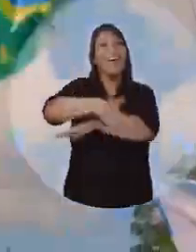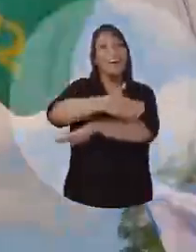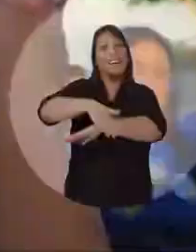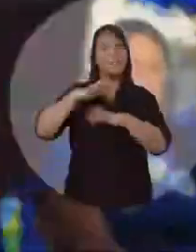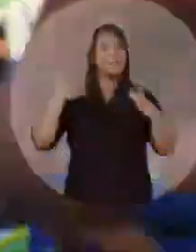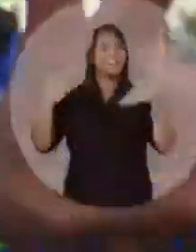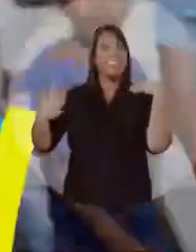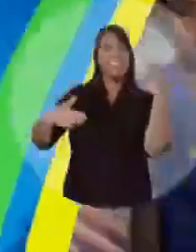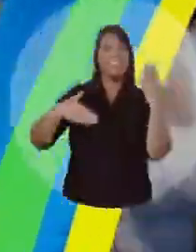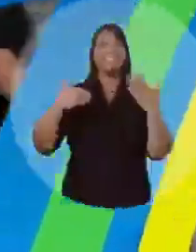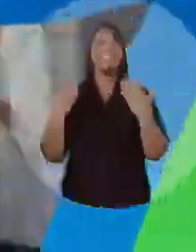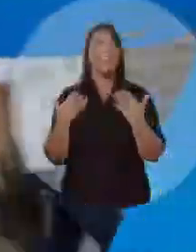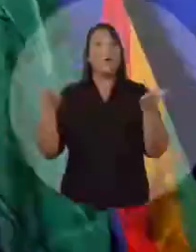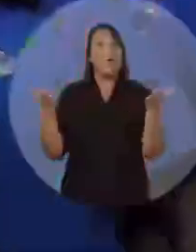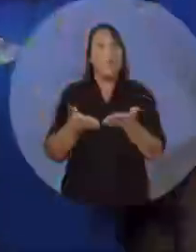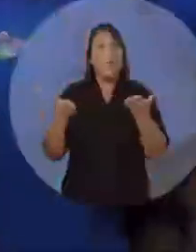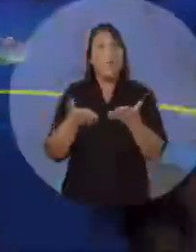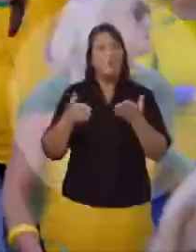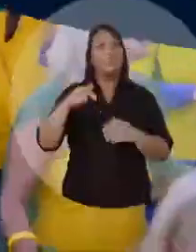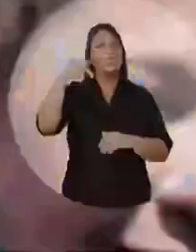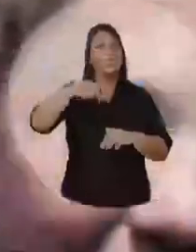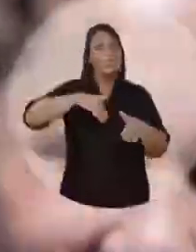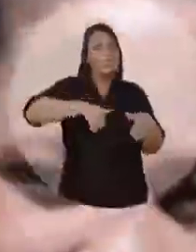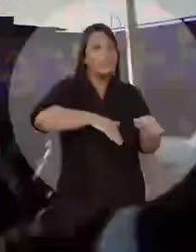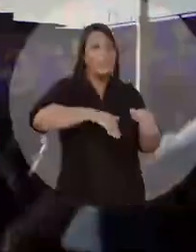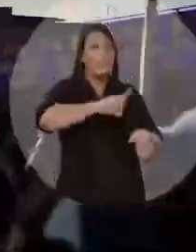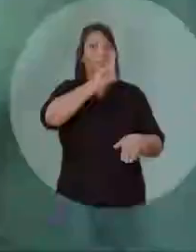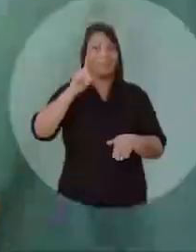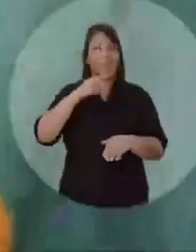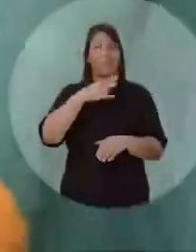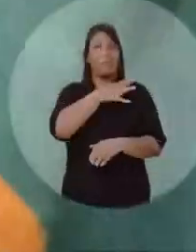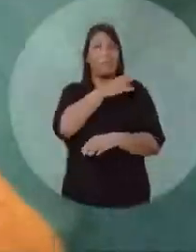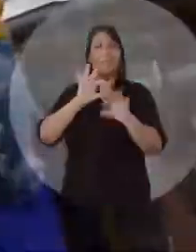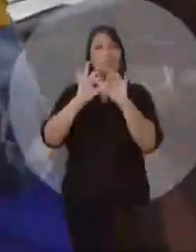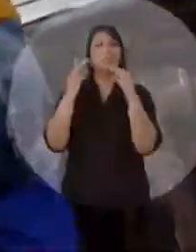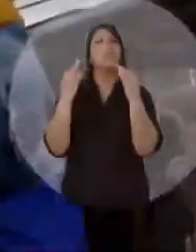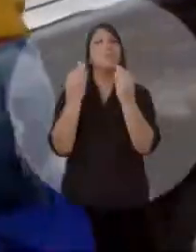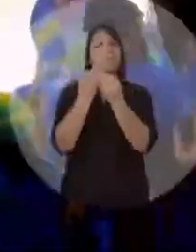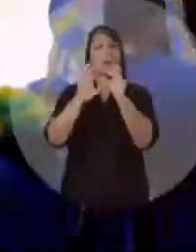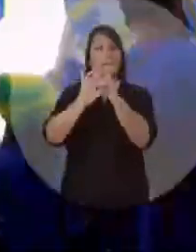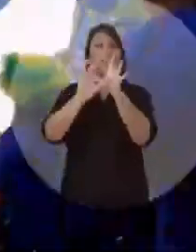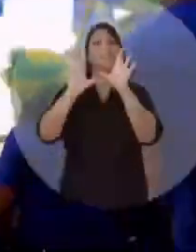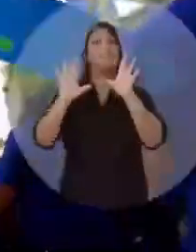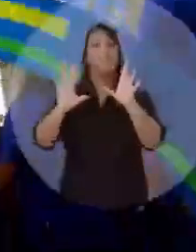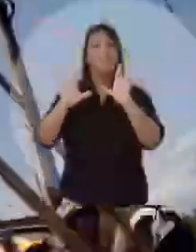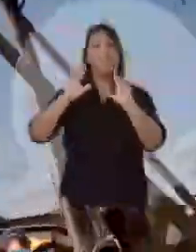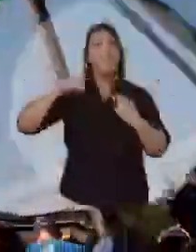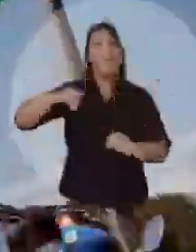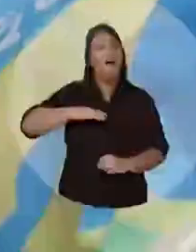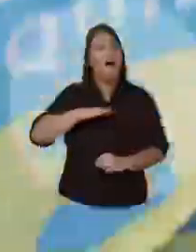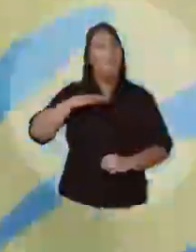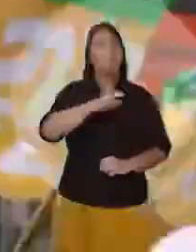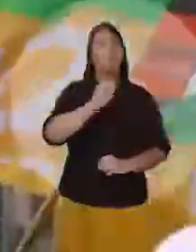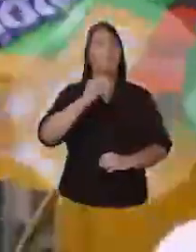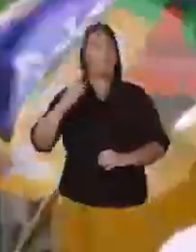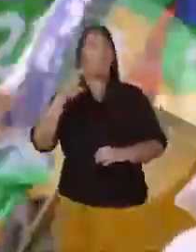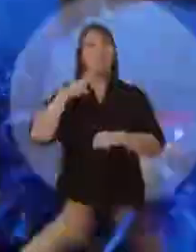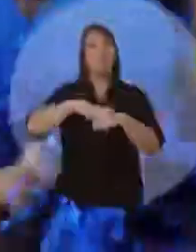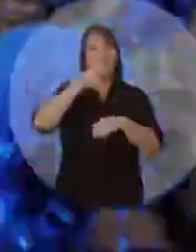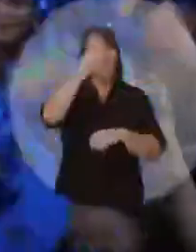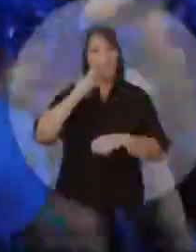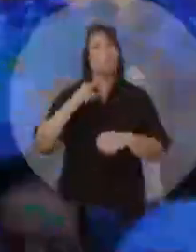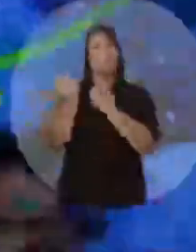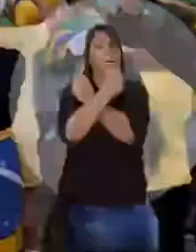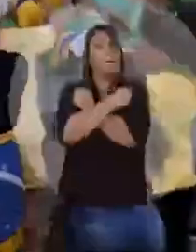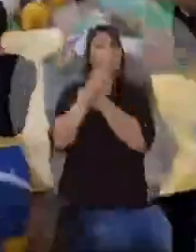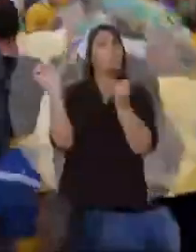alegria tá na rua hoje é 7 de setembro é dia da Pátria da família e da Liberdade a onda azul verde e